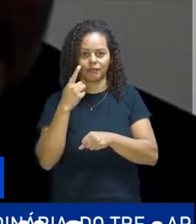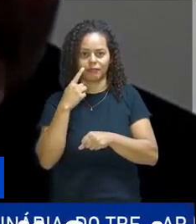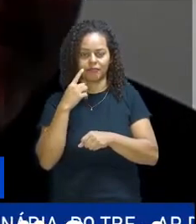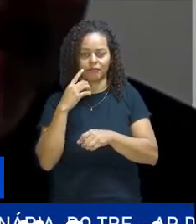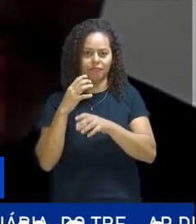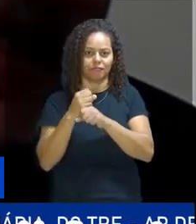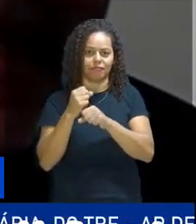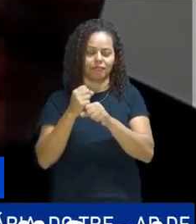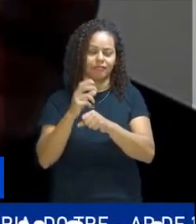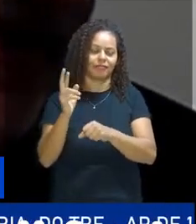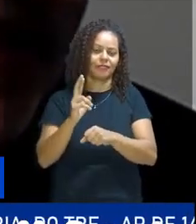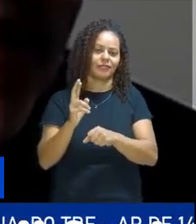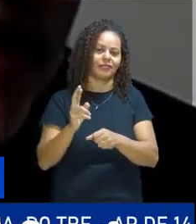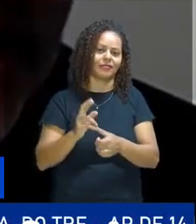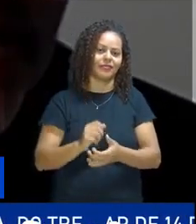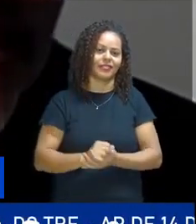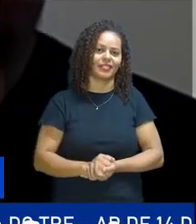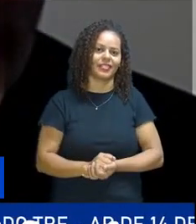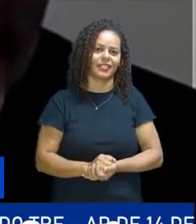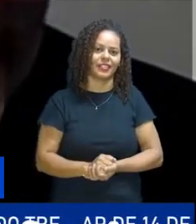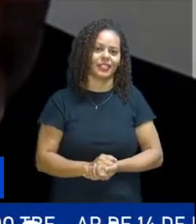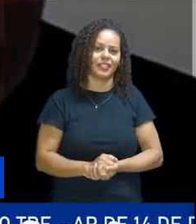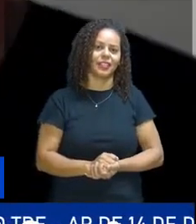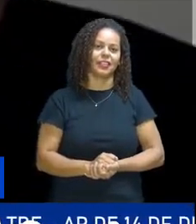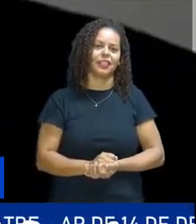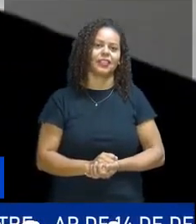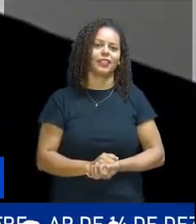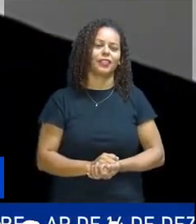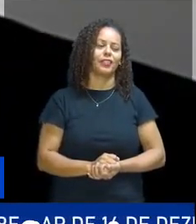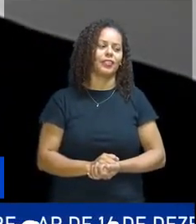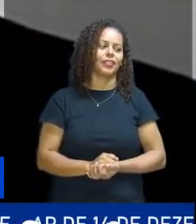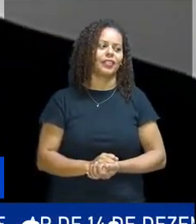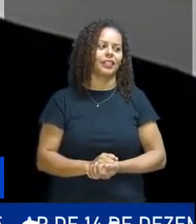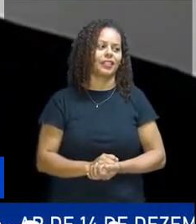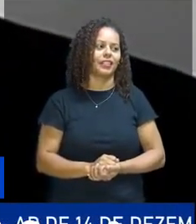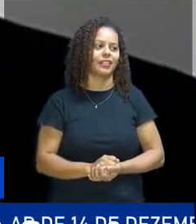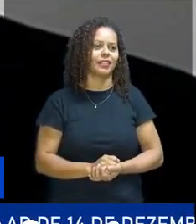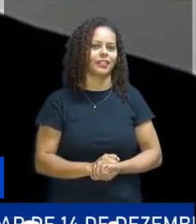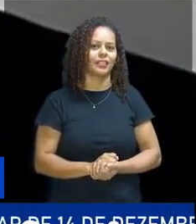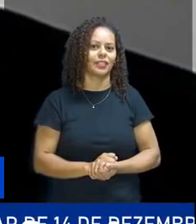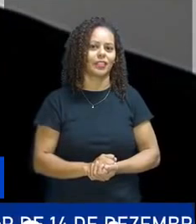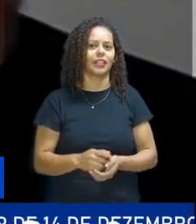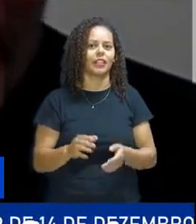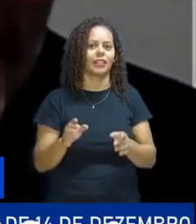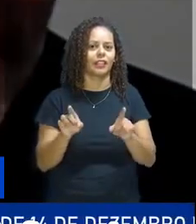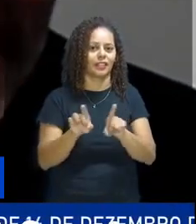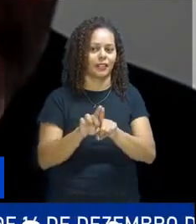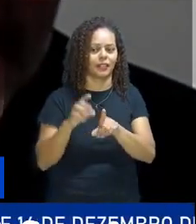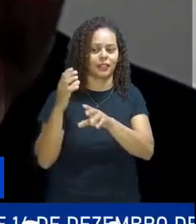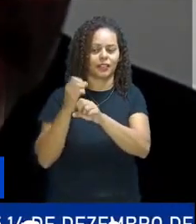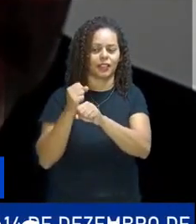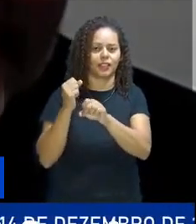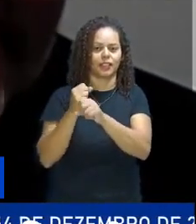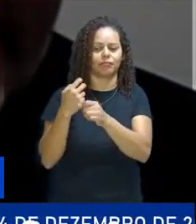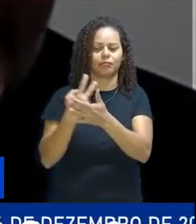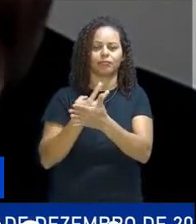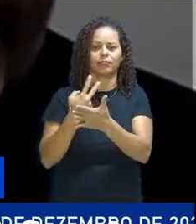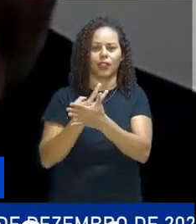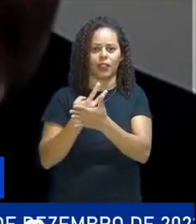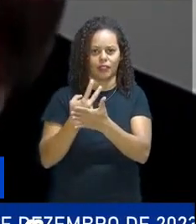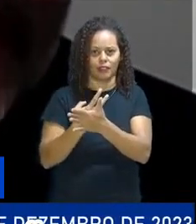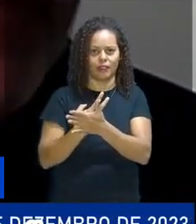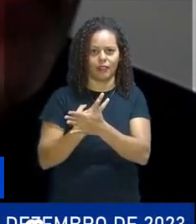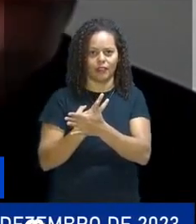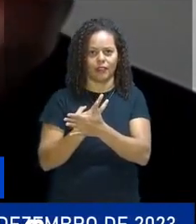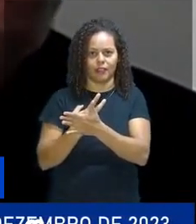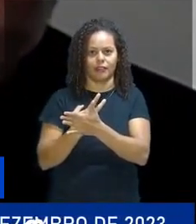R$ 5.653.297,63, entendeu? E, na realidade, foi colocado um saldo financeiro, tá, que houve um erro de lançamento, e, na realidade,